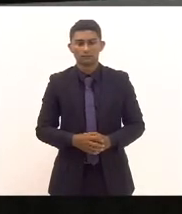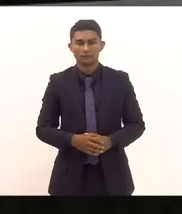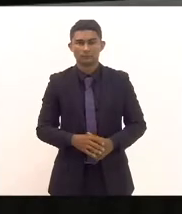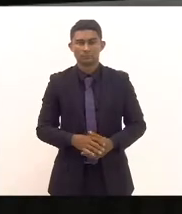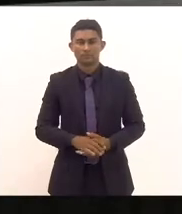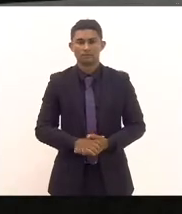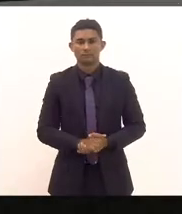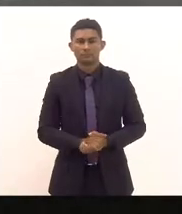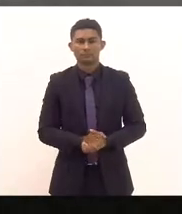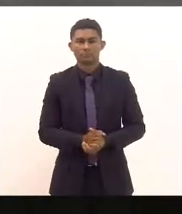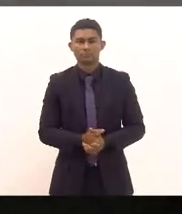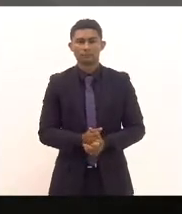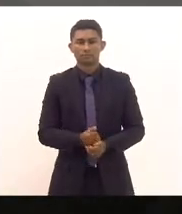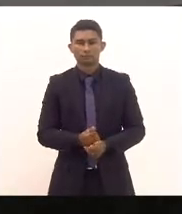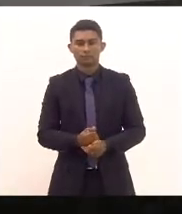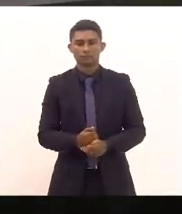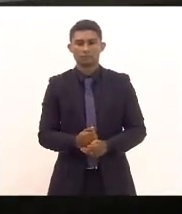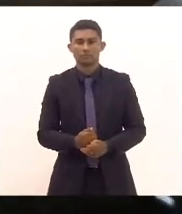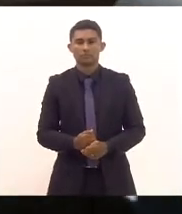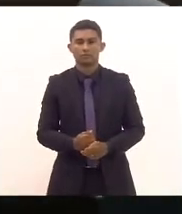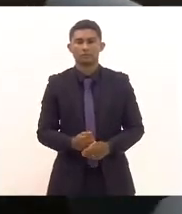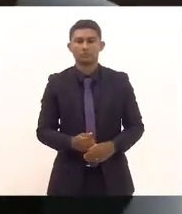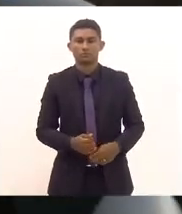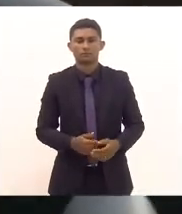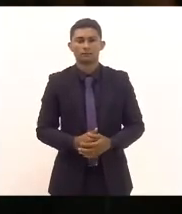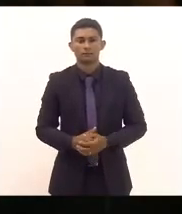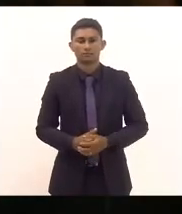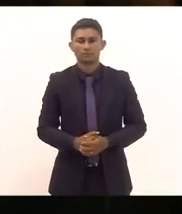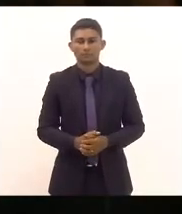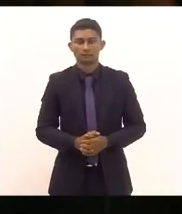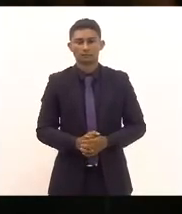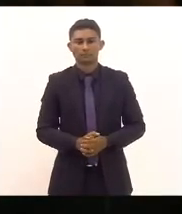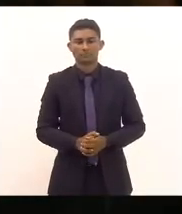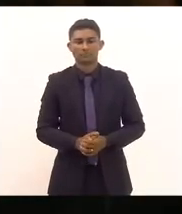E aí E aí